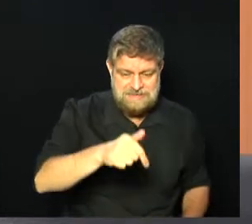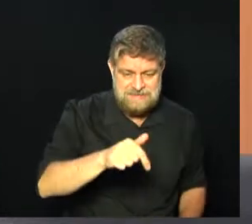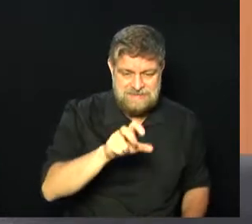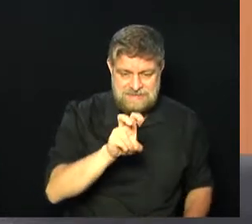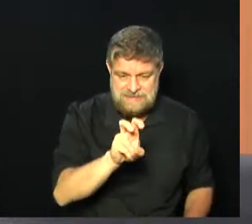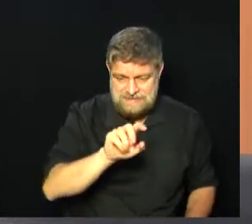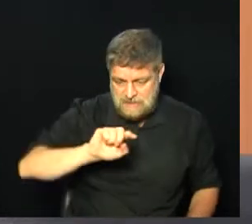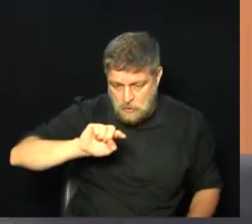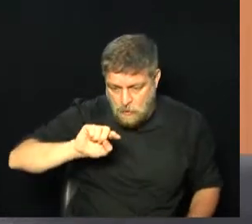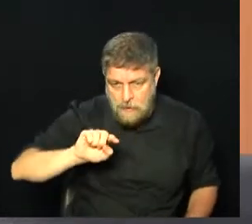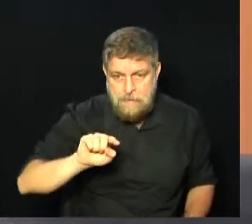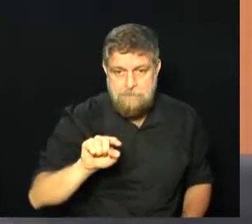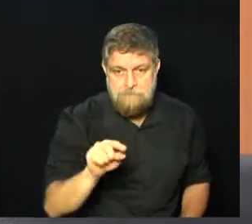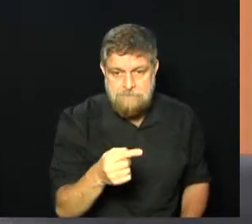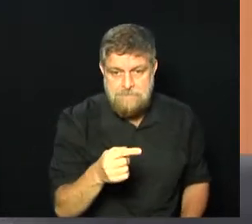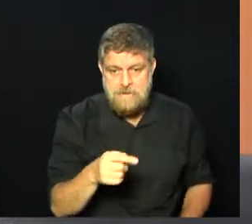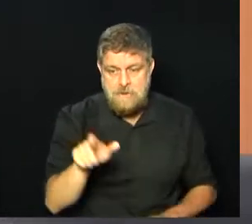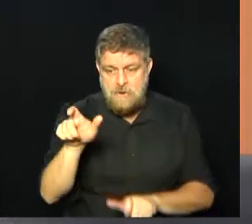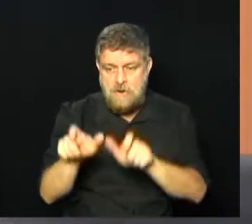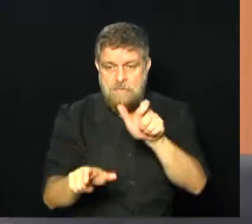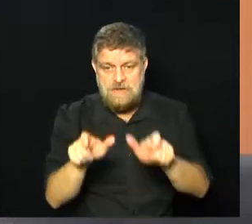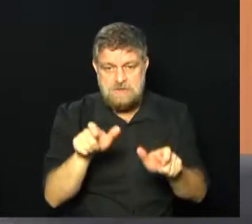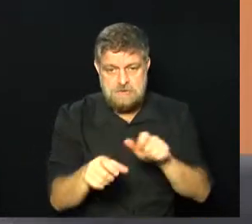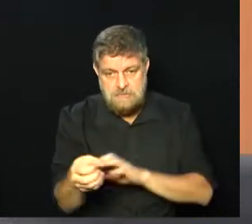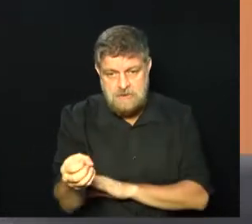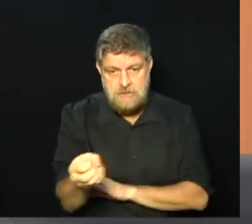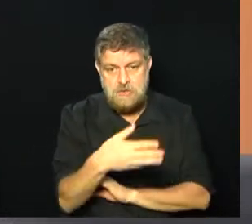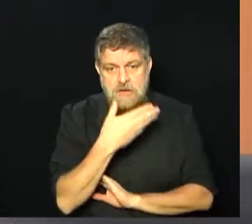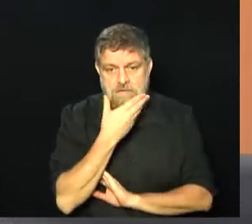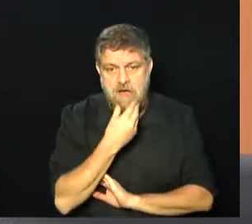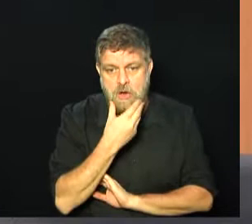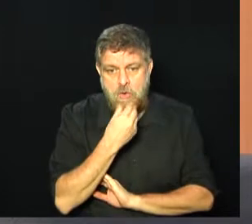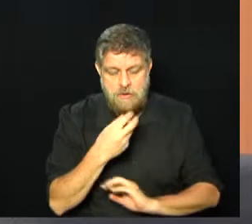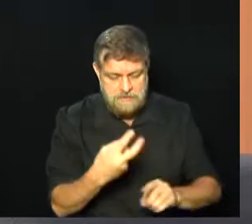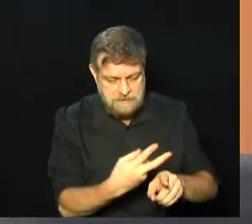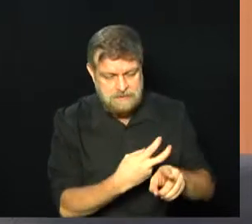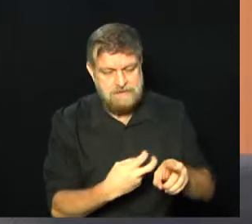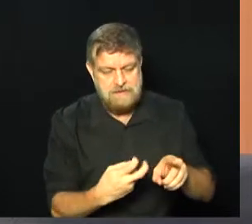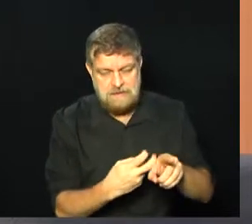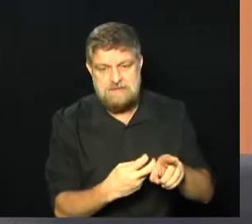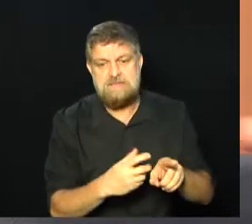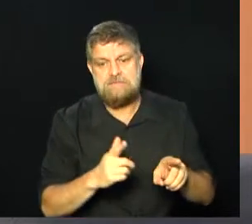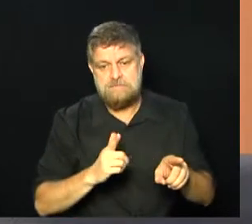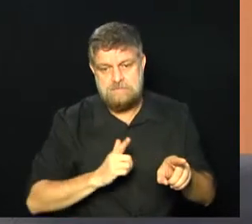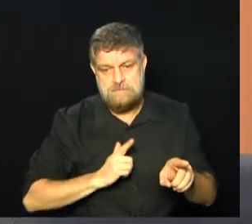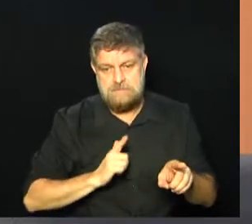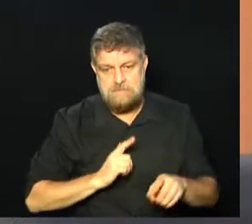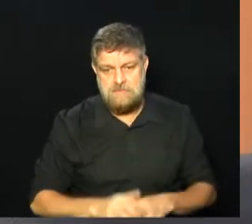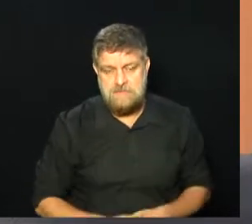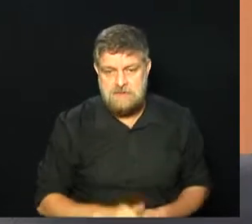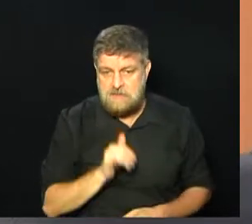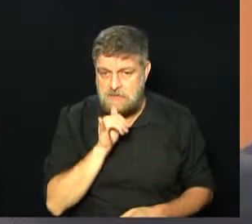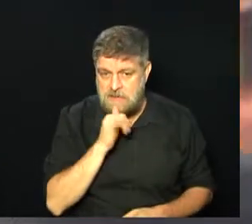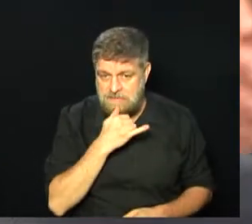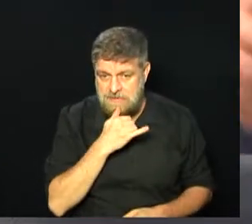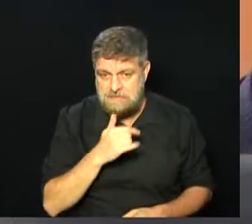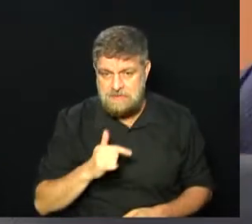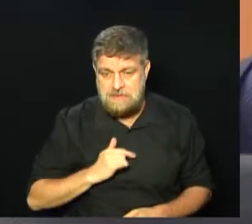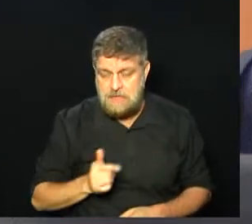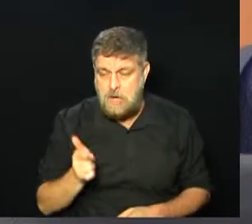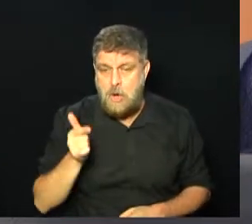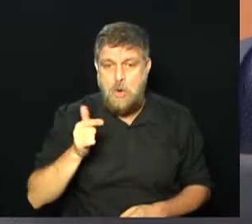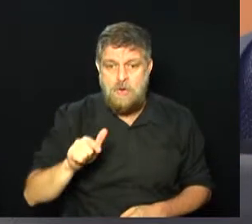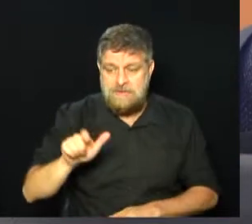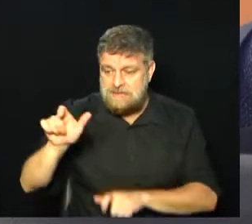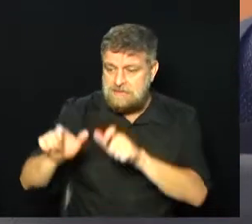casos são diagnosticados no Brasil. E para cada caso diagnosticado, infelizmente, você tem outros